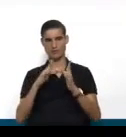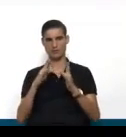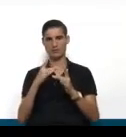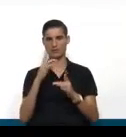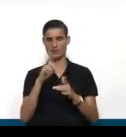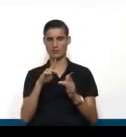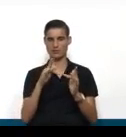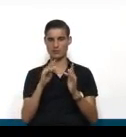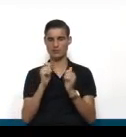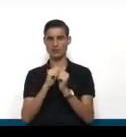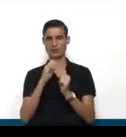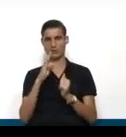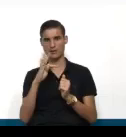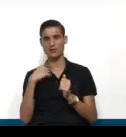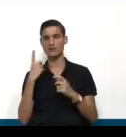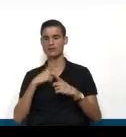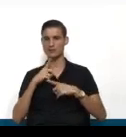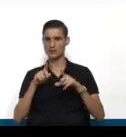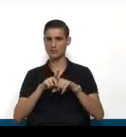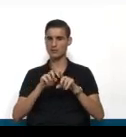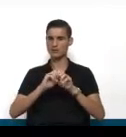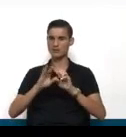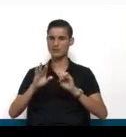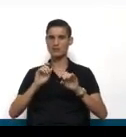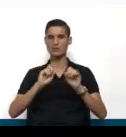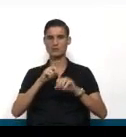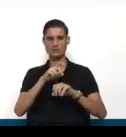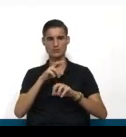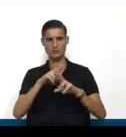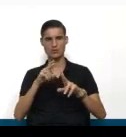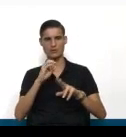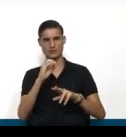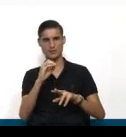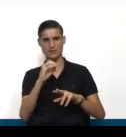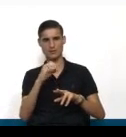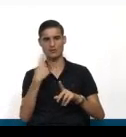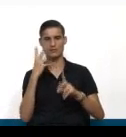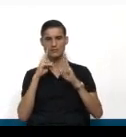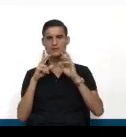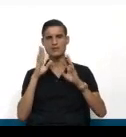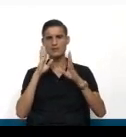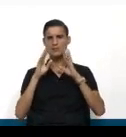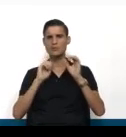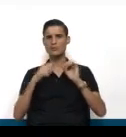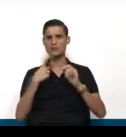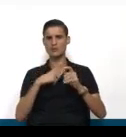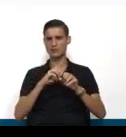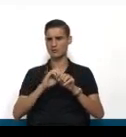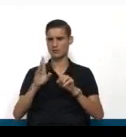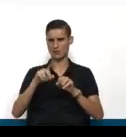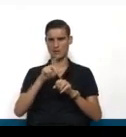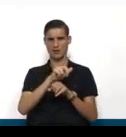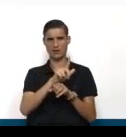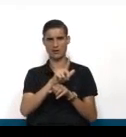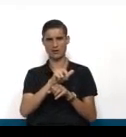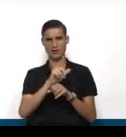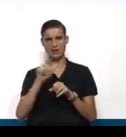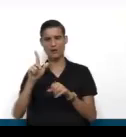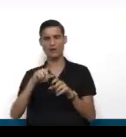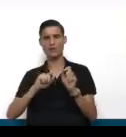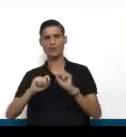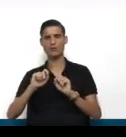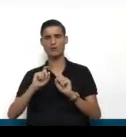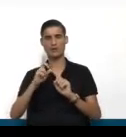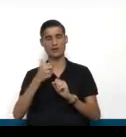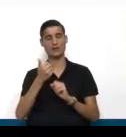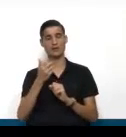relação a t. E aqui nós temos as extremidades, que o x é igual a 0. E agora, lembra que a outra extremidade é L, mas quem que é o meu L?